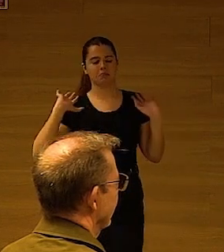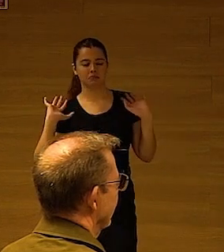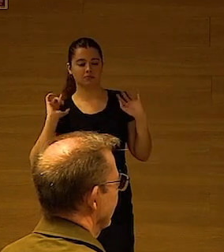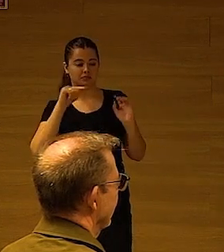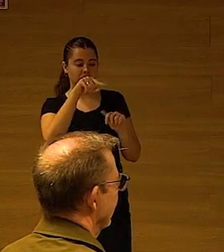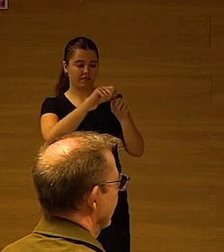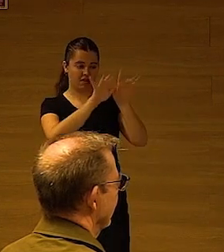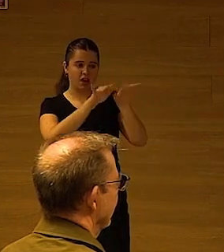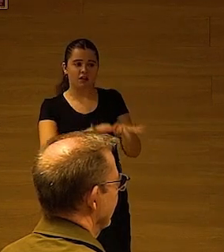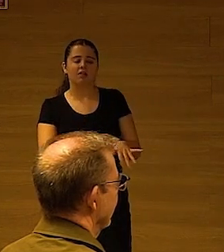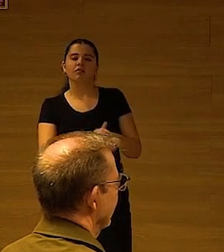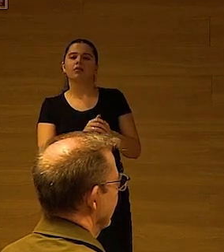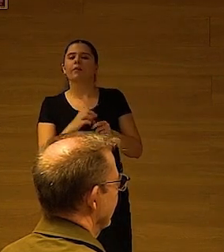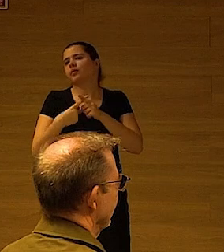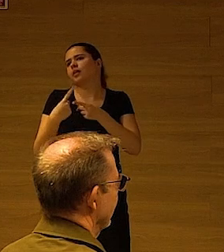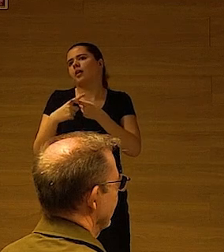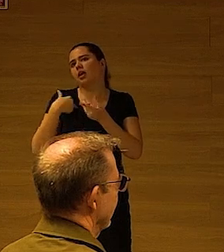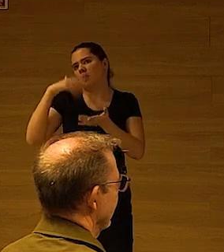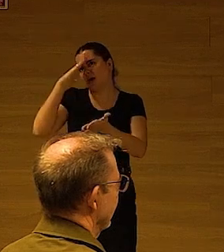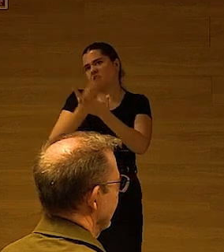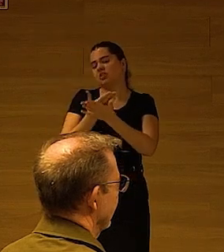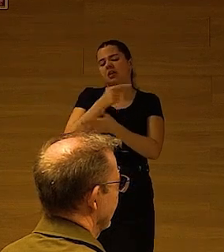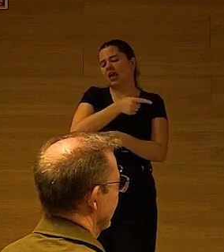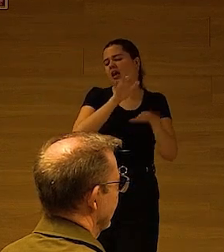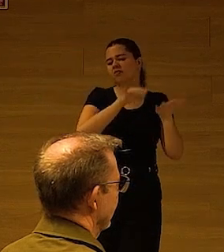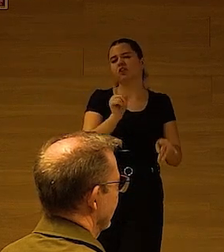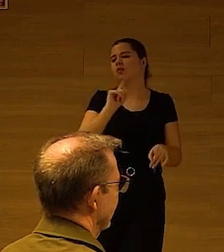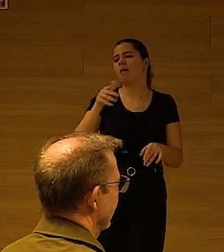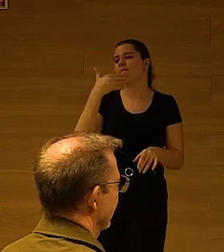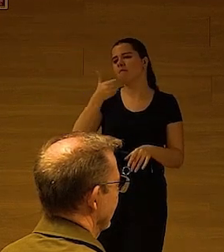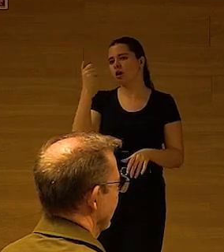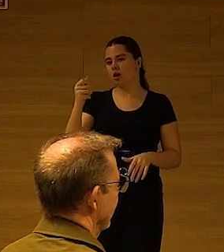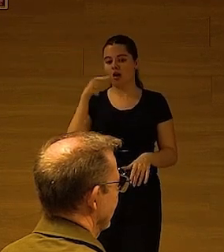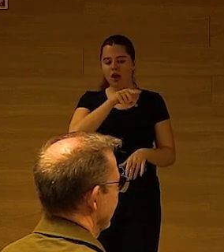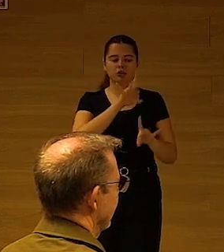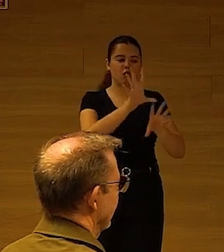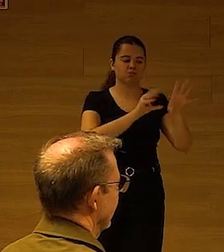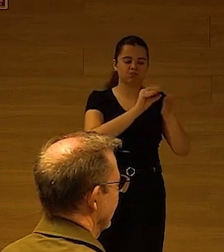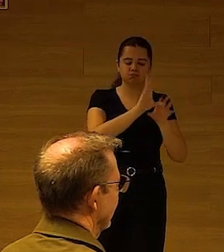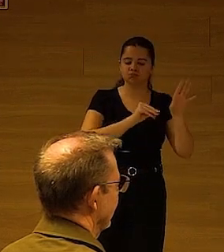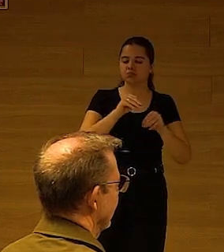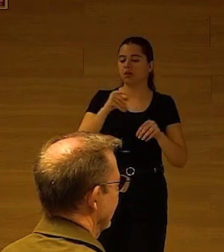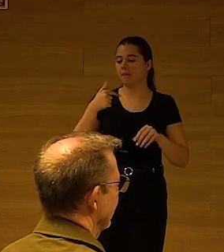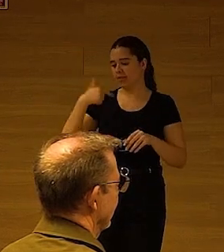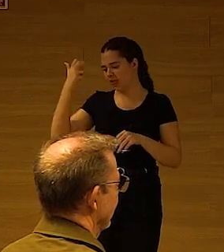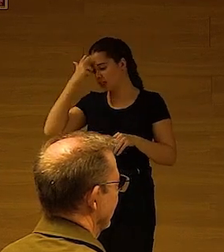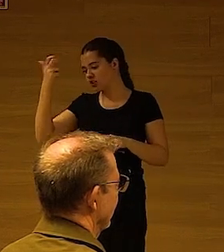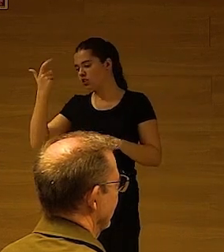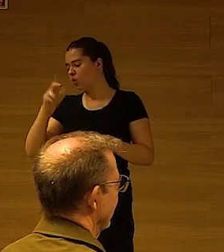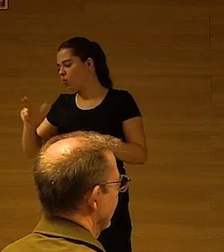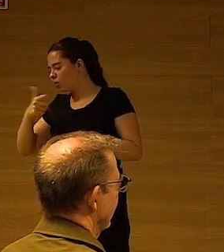é melhor, para que você possa utilizar a sua inteligência para outra coisa, você estará